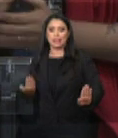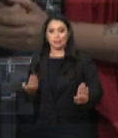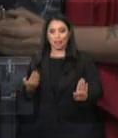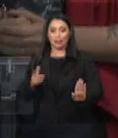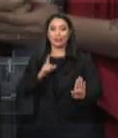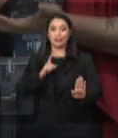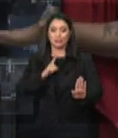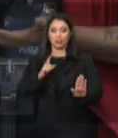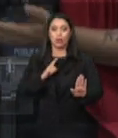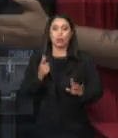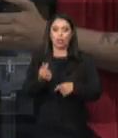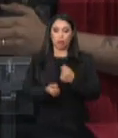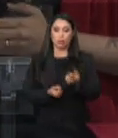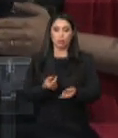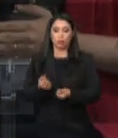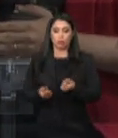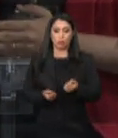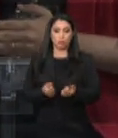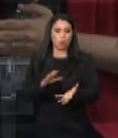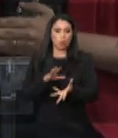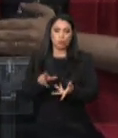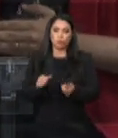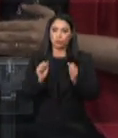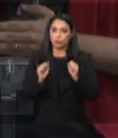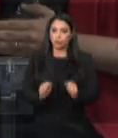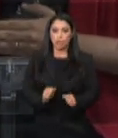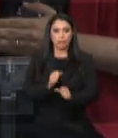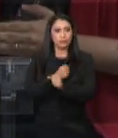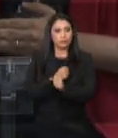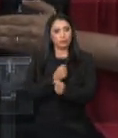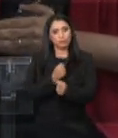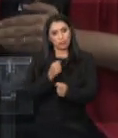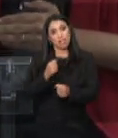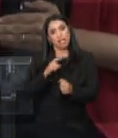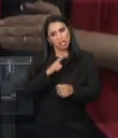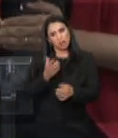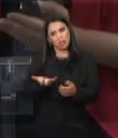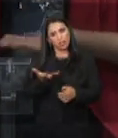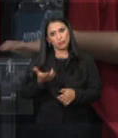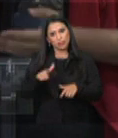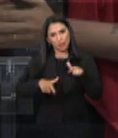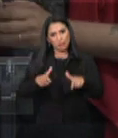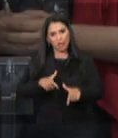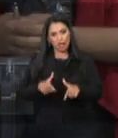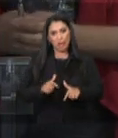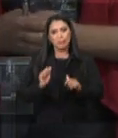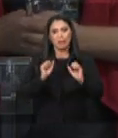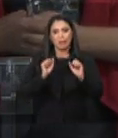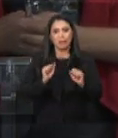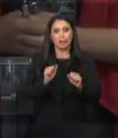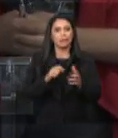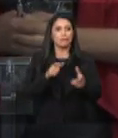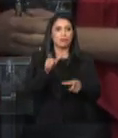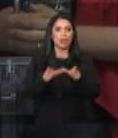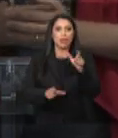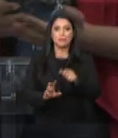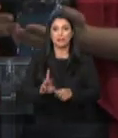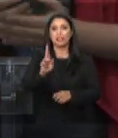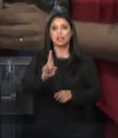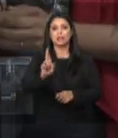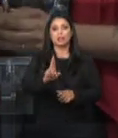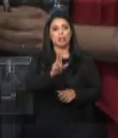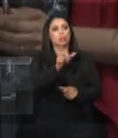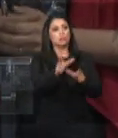é possível construir o mundo possível e eu realmente Quero trabalhar para o mundo possível é para várias Paulas e para várias